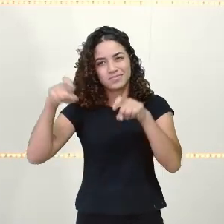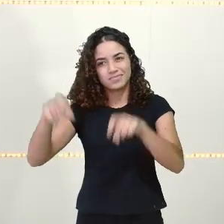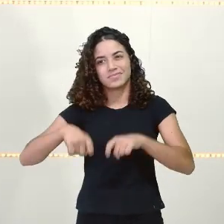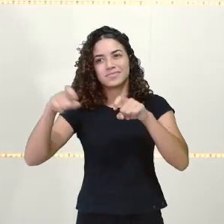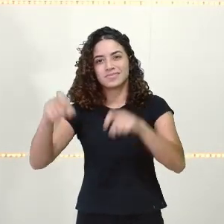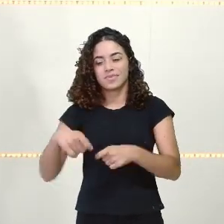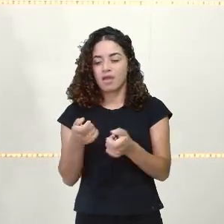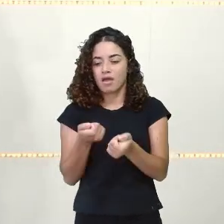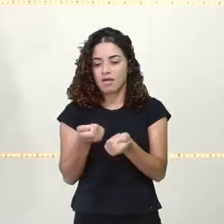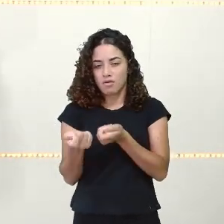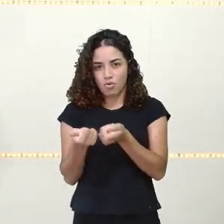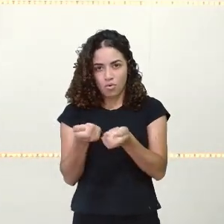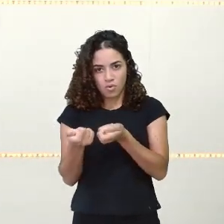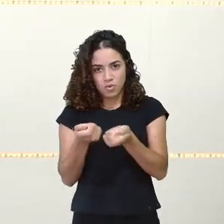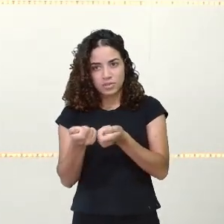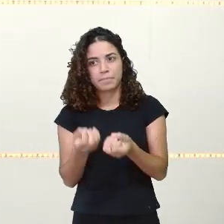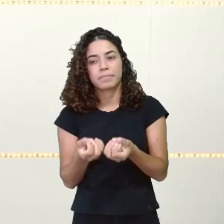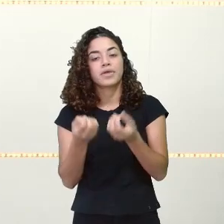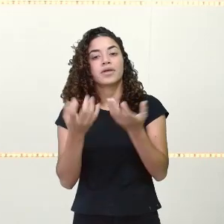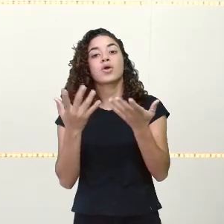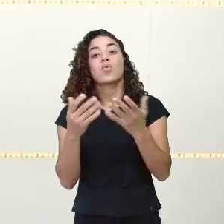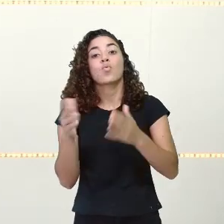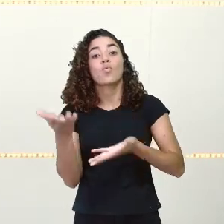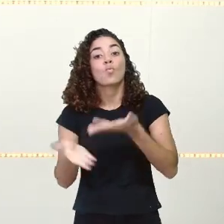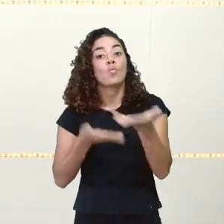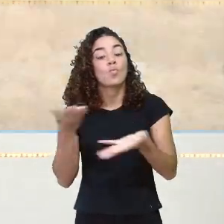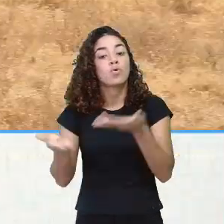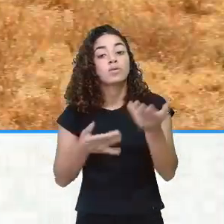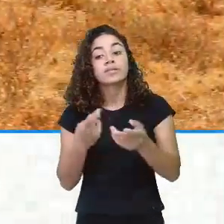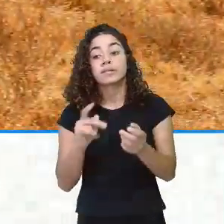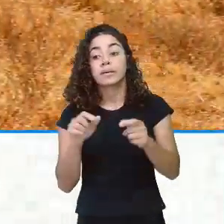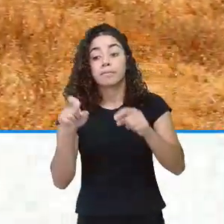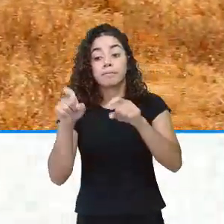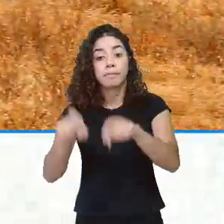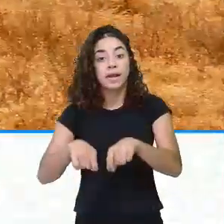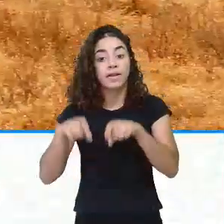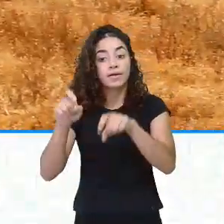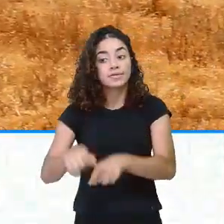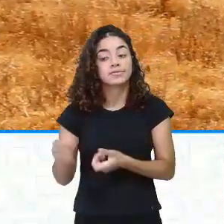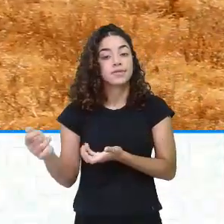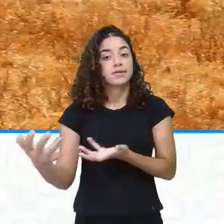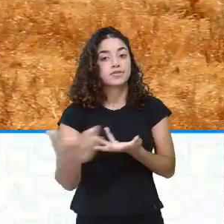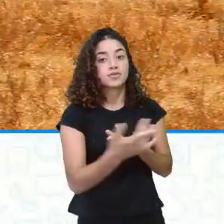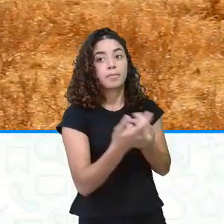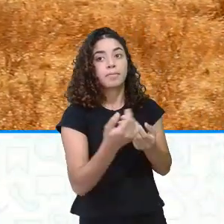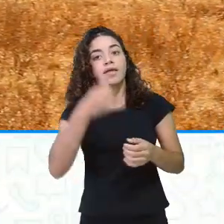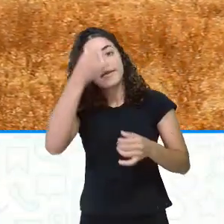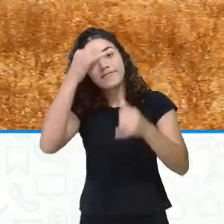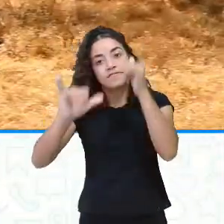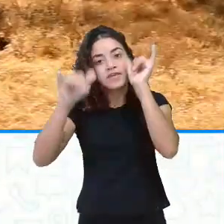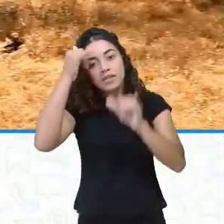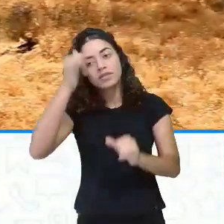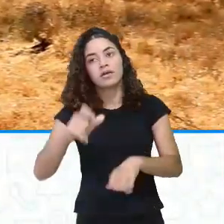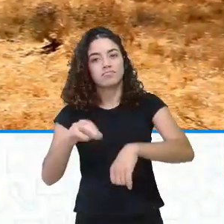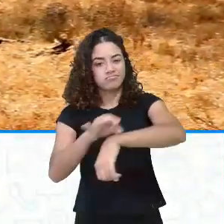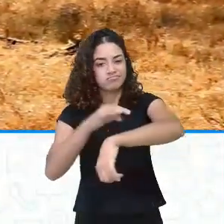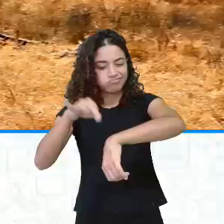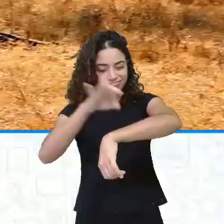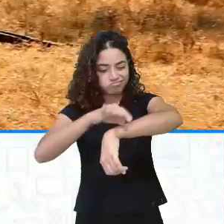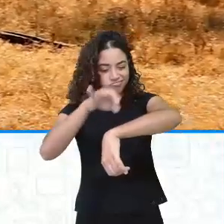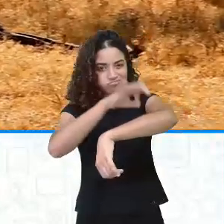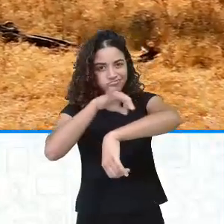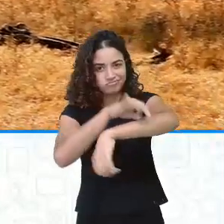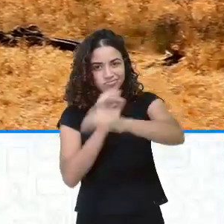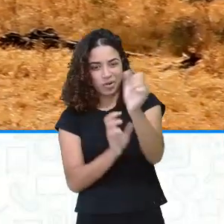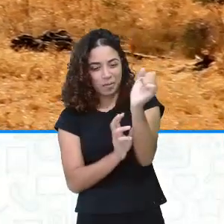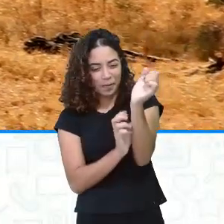essa árvore para cuidar das suas plantações, combatendo pragas. E esse também é um possível outro surgimento do